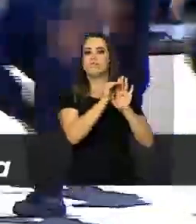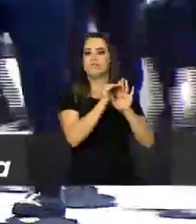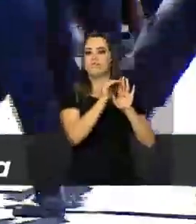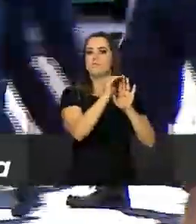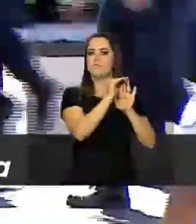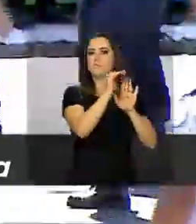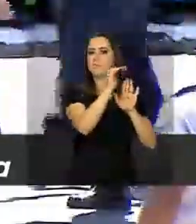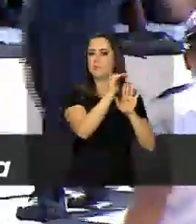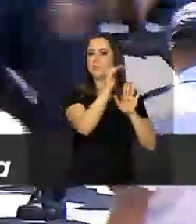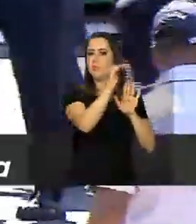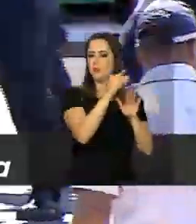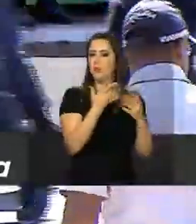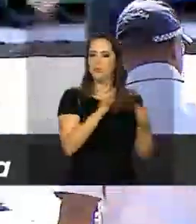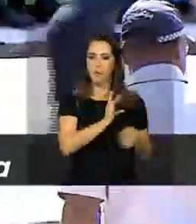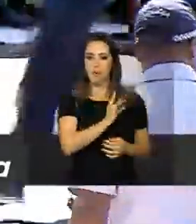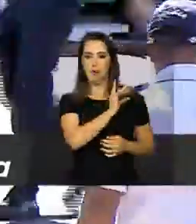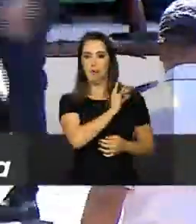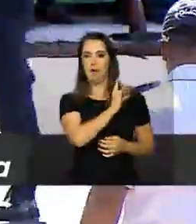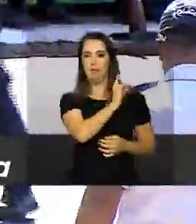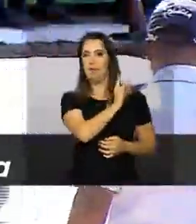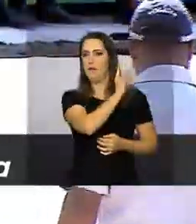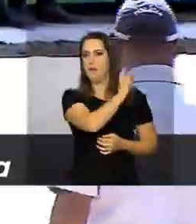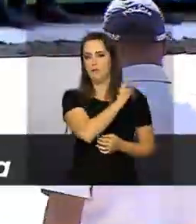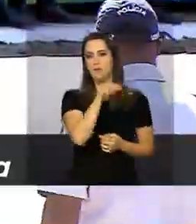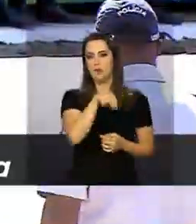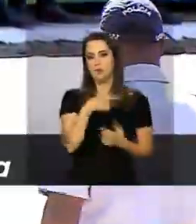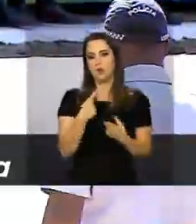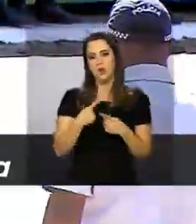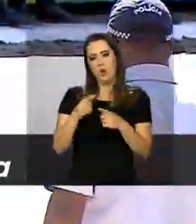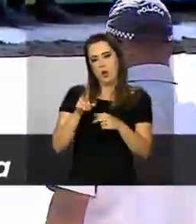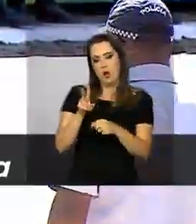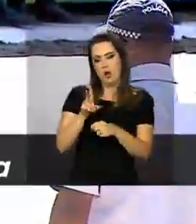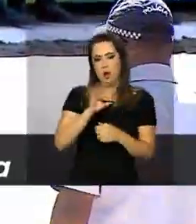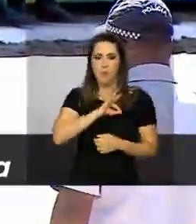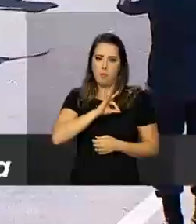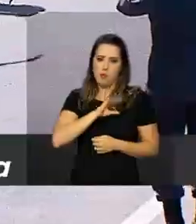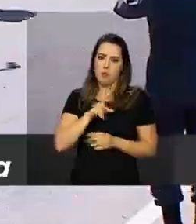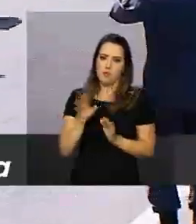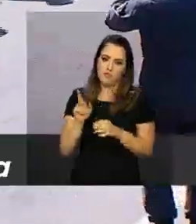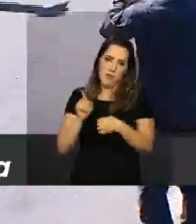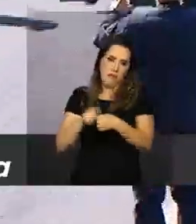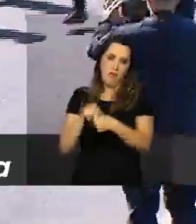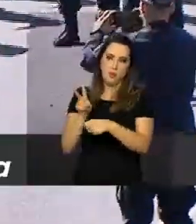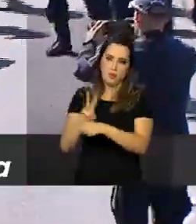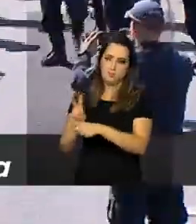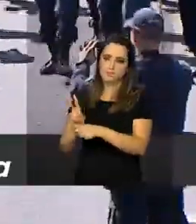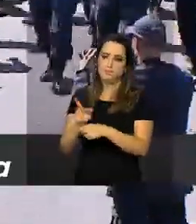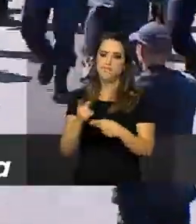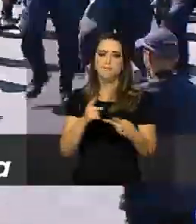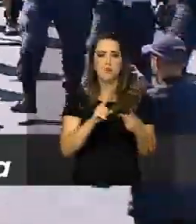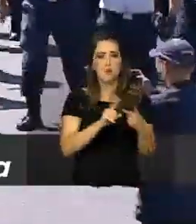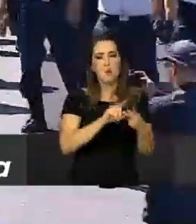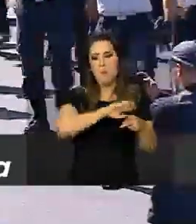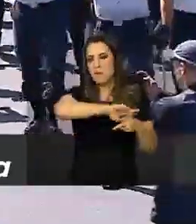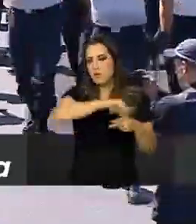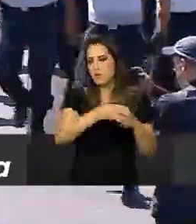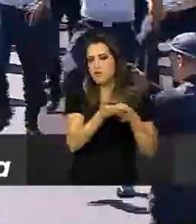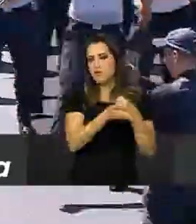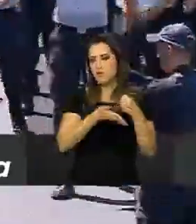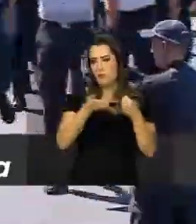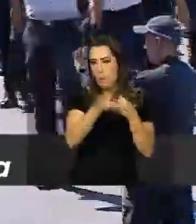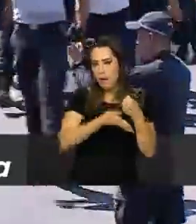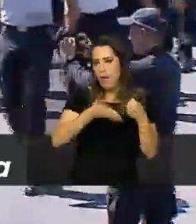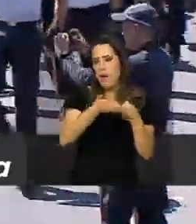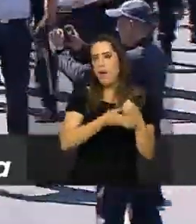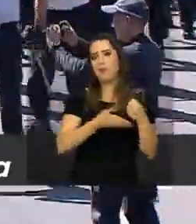são voltados mais justamente para o policiamento, né? Então é um pouquinho diferente a parte específica. Mas a disciplina, a